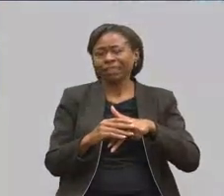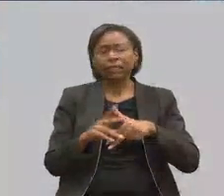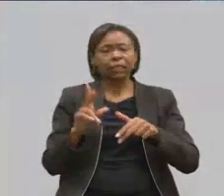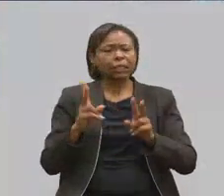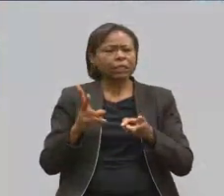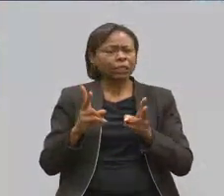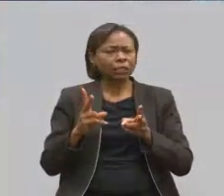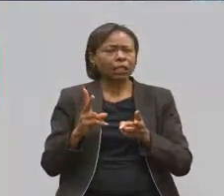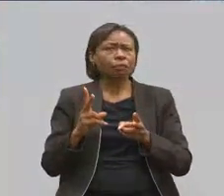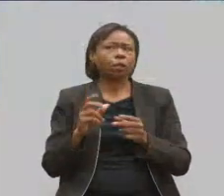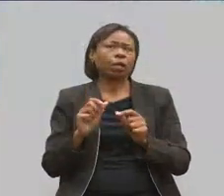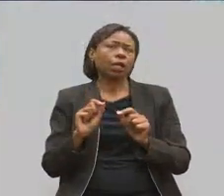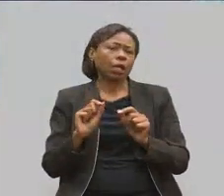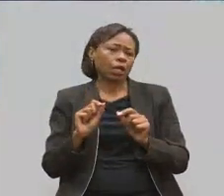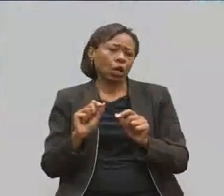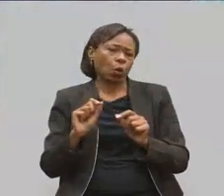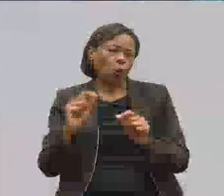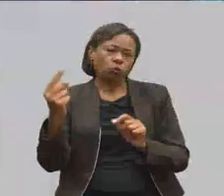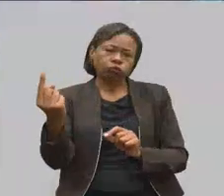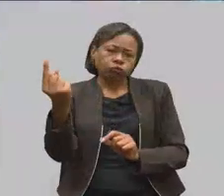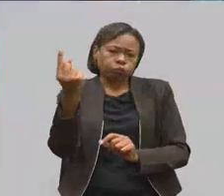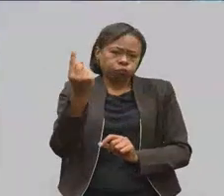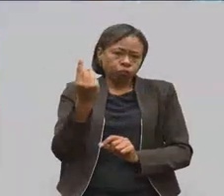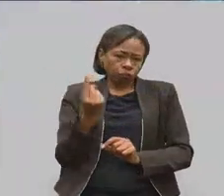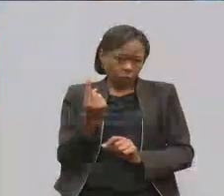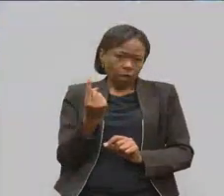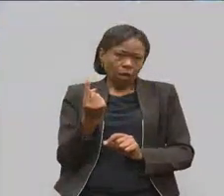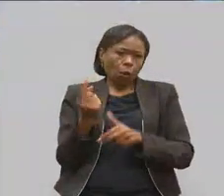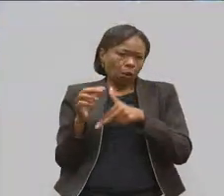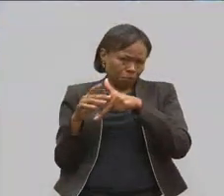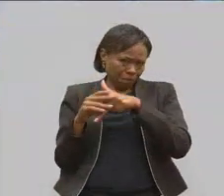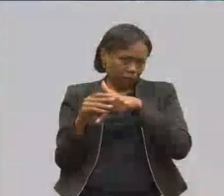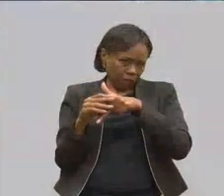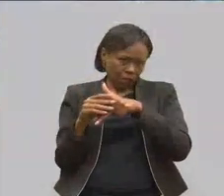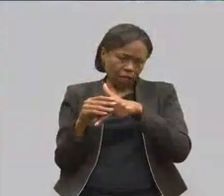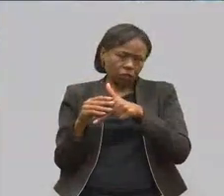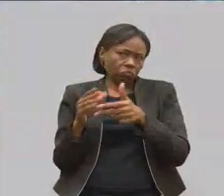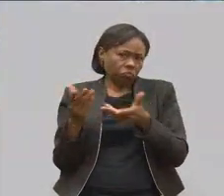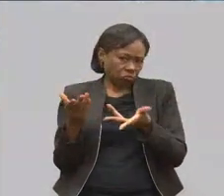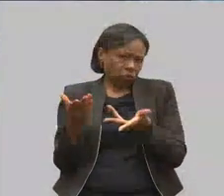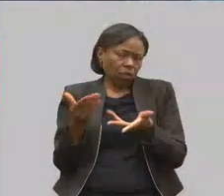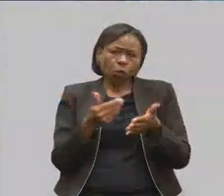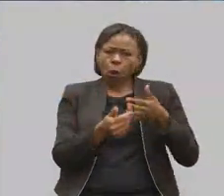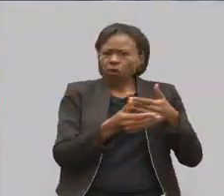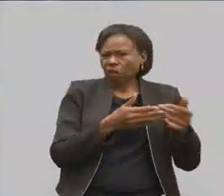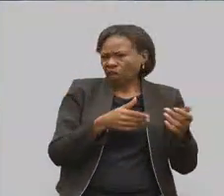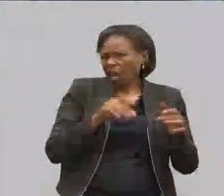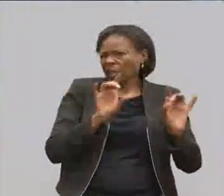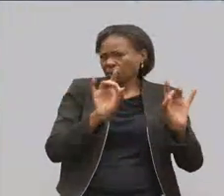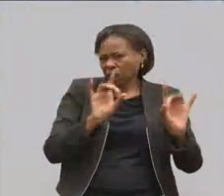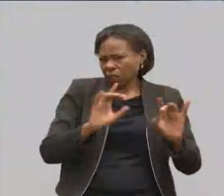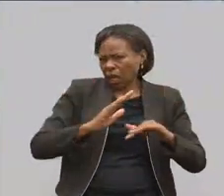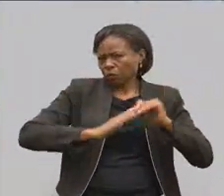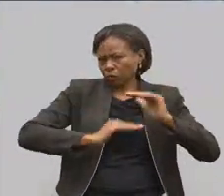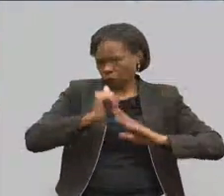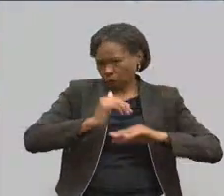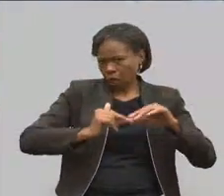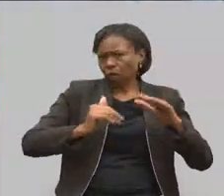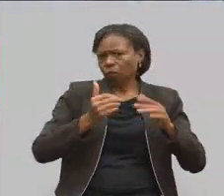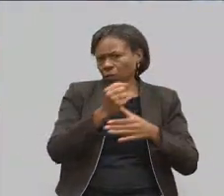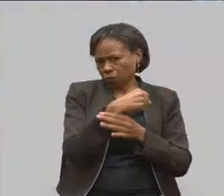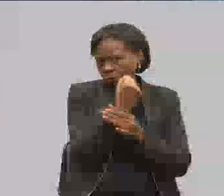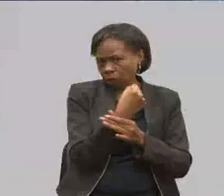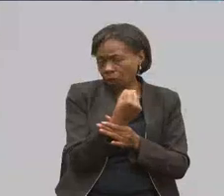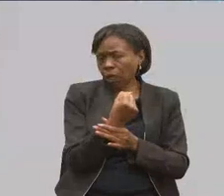quando a gente recebe um paciente seja Qual especialidade de fisioterapia for a gente representa